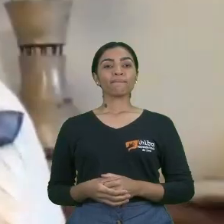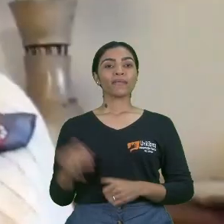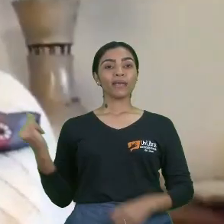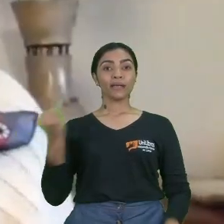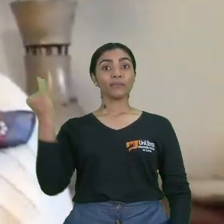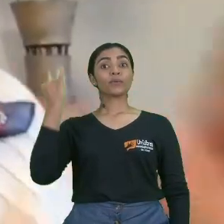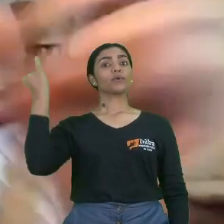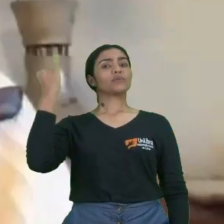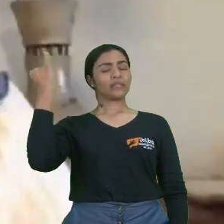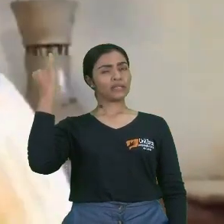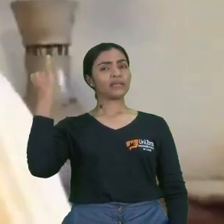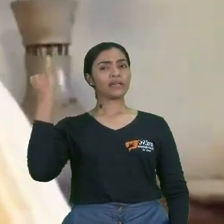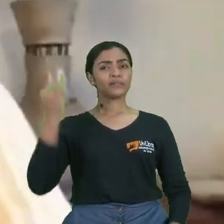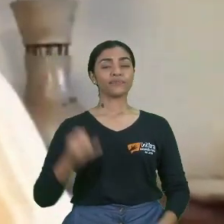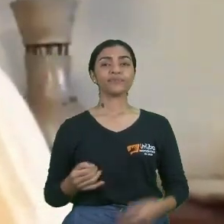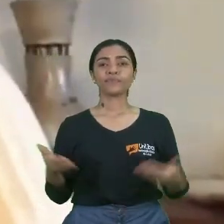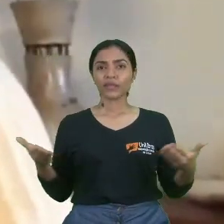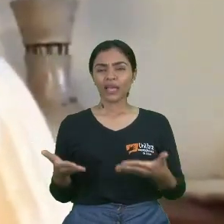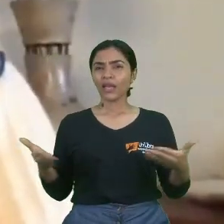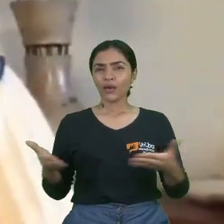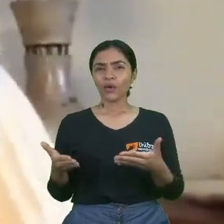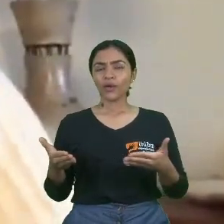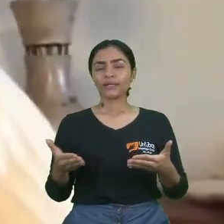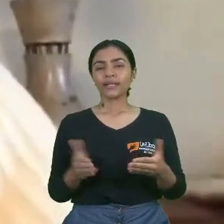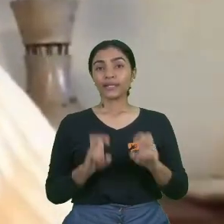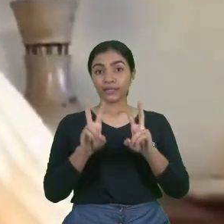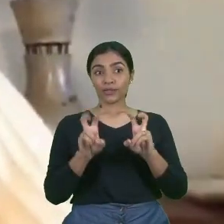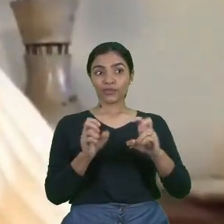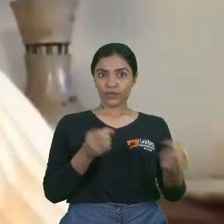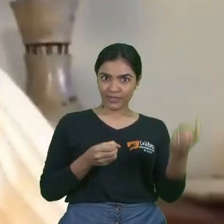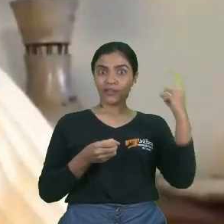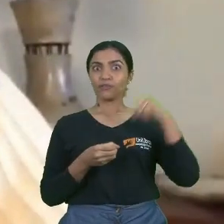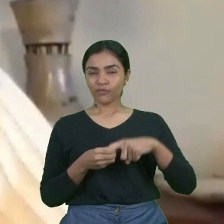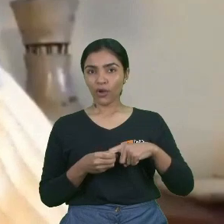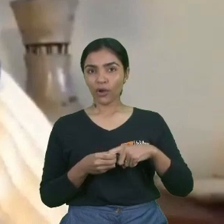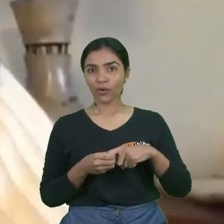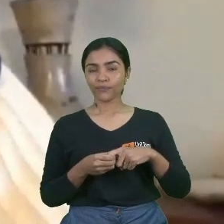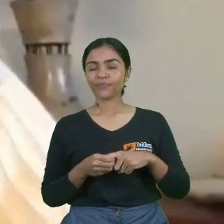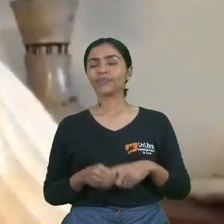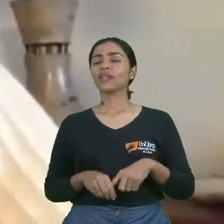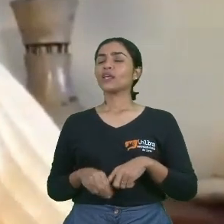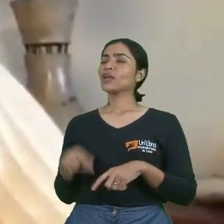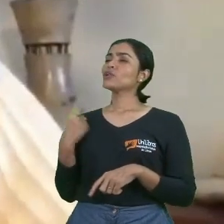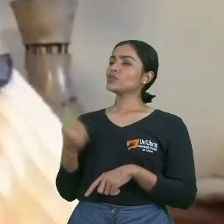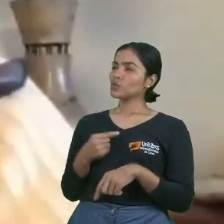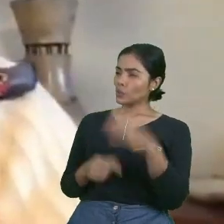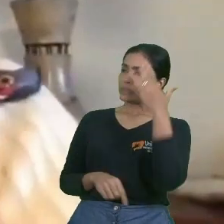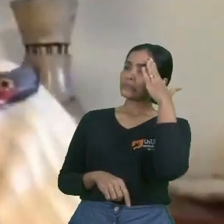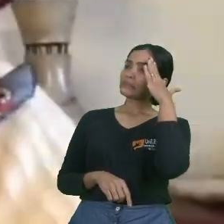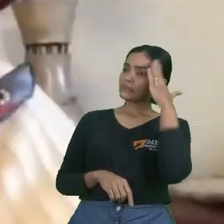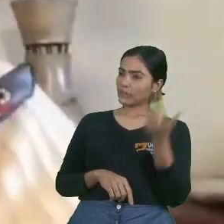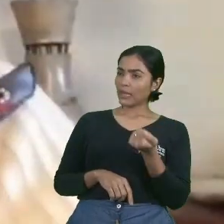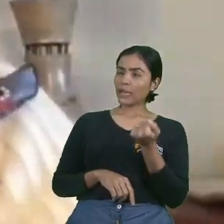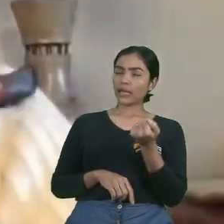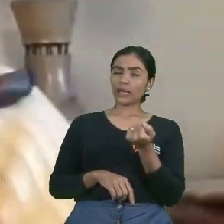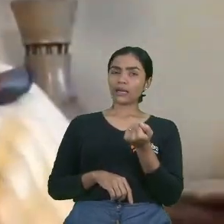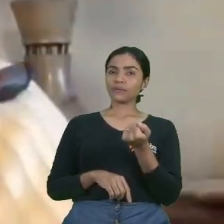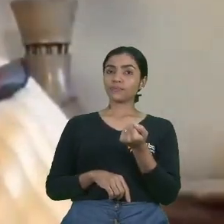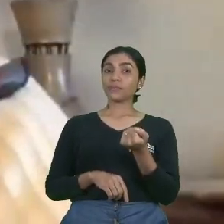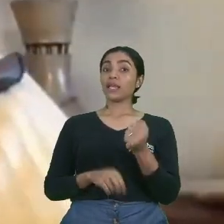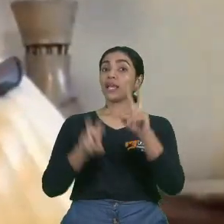por super importante mas agora Vamos retomar o miga a gente sabe voltando no